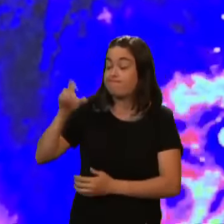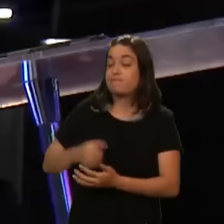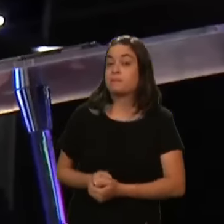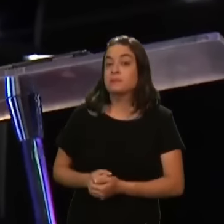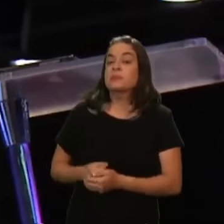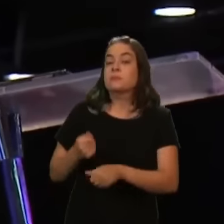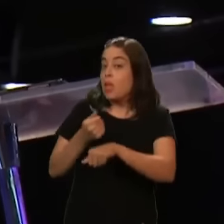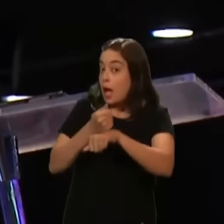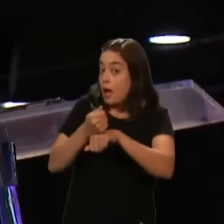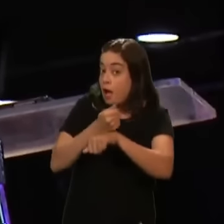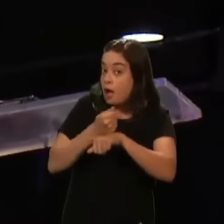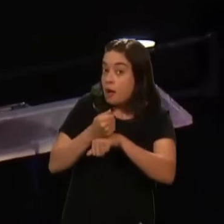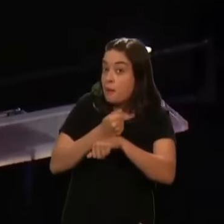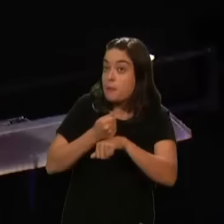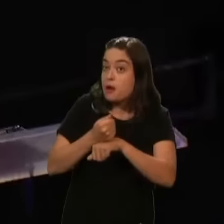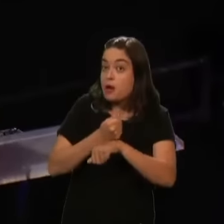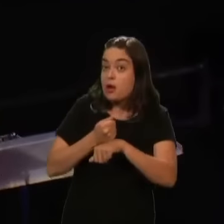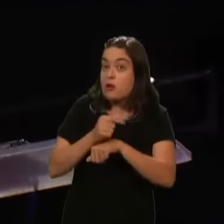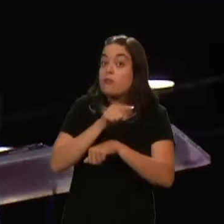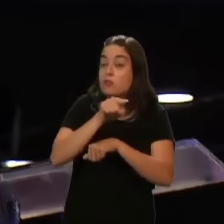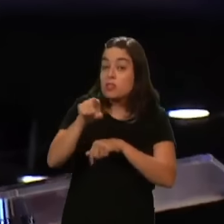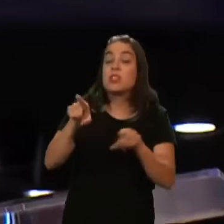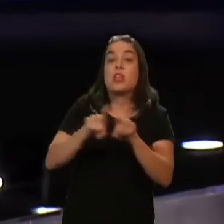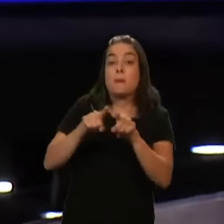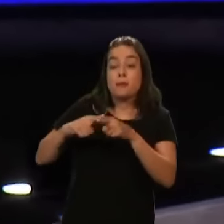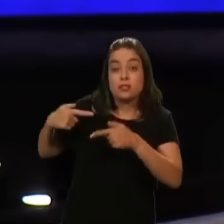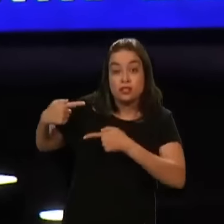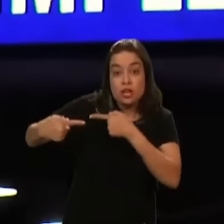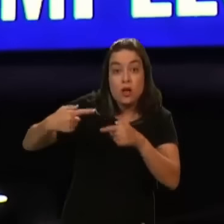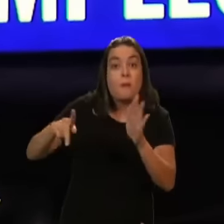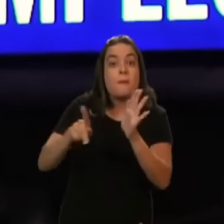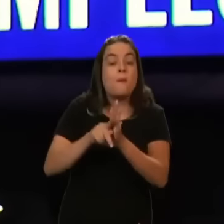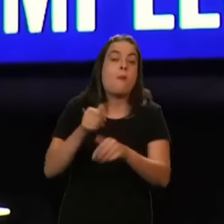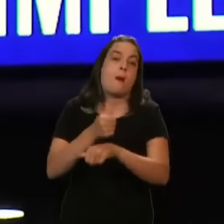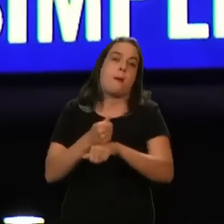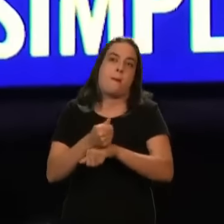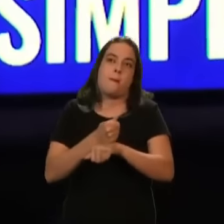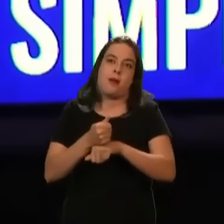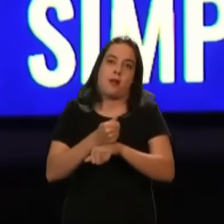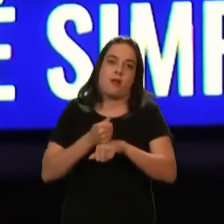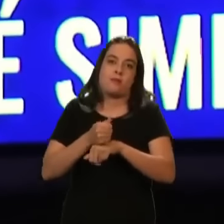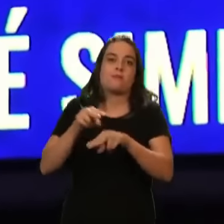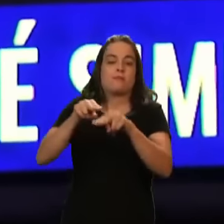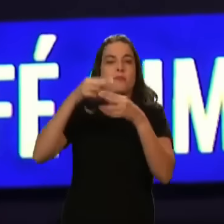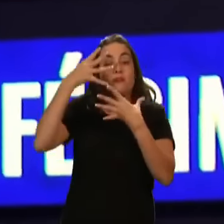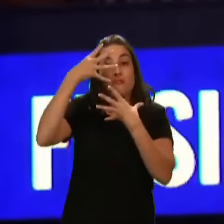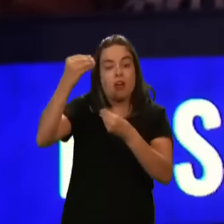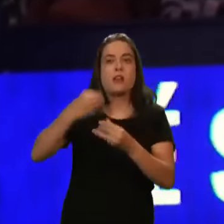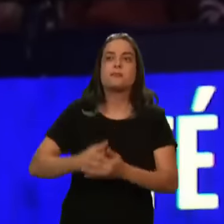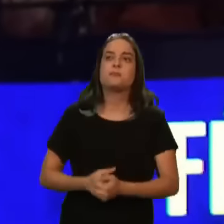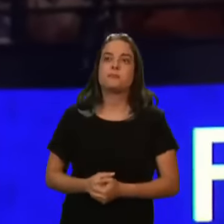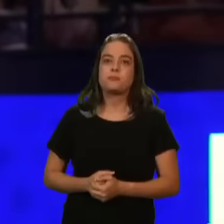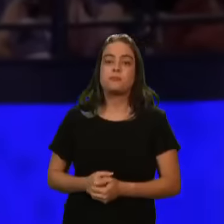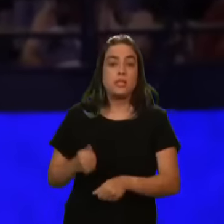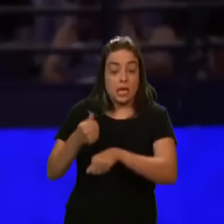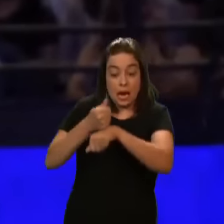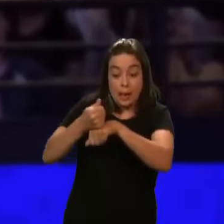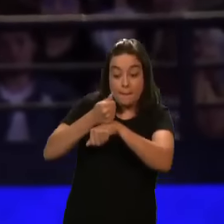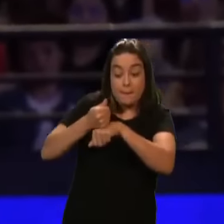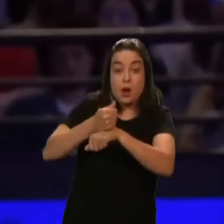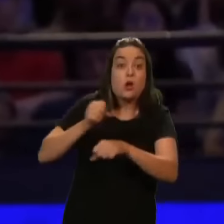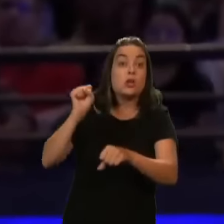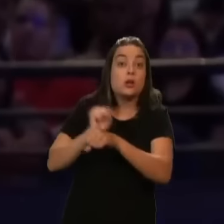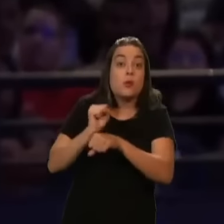Abraão, seu pai, sabia que você é filho de Abraão? Todo crente é filho de Abraão pela fé. Sabe quanto tempo seu pai esperou